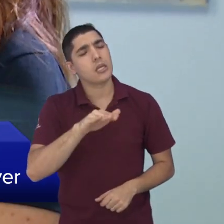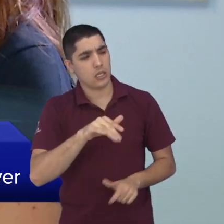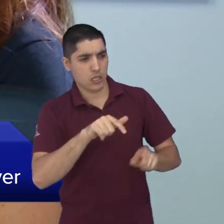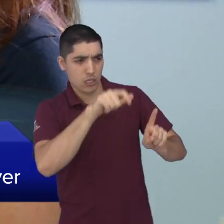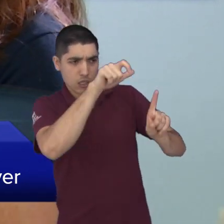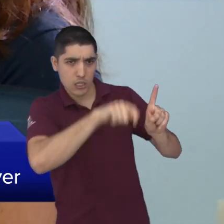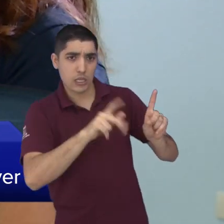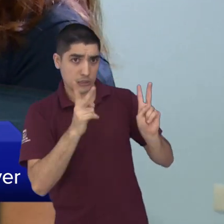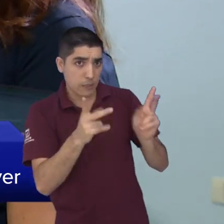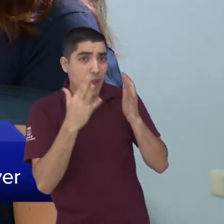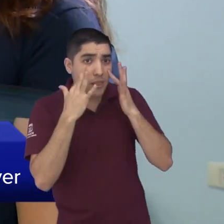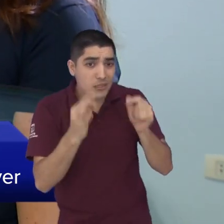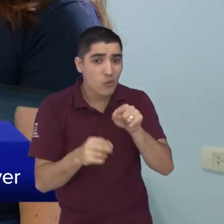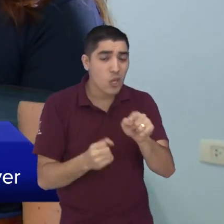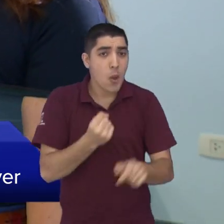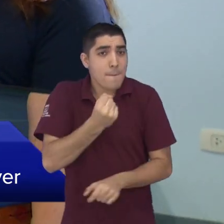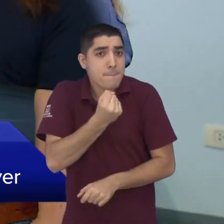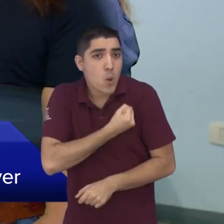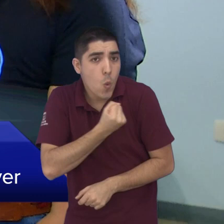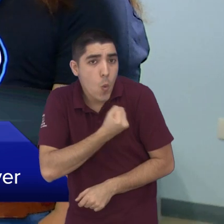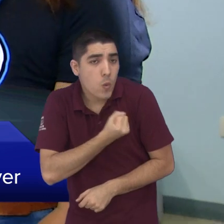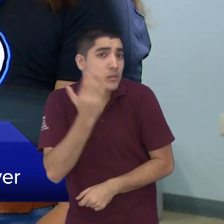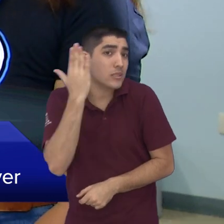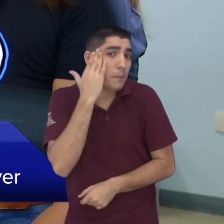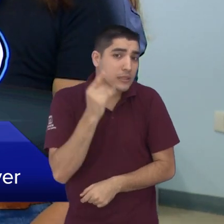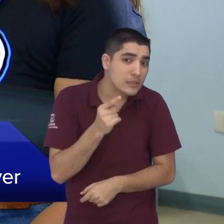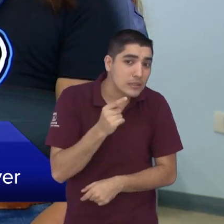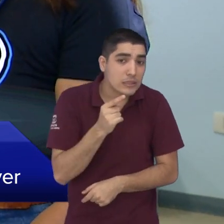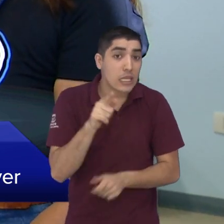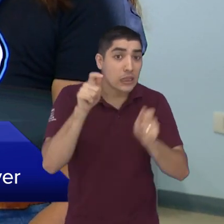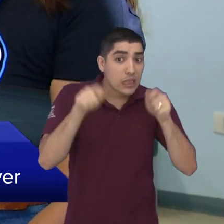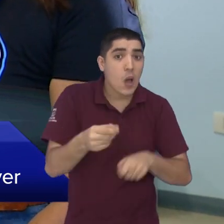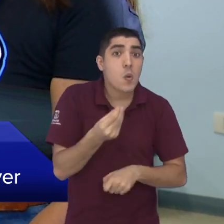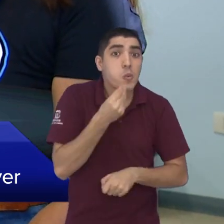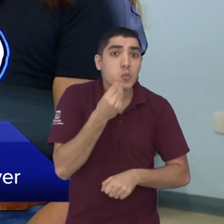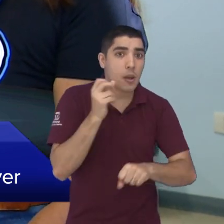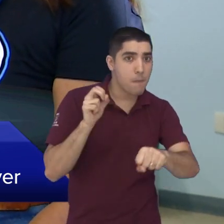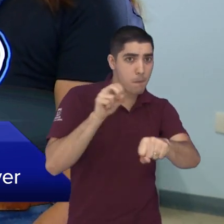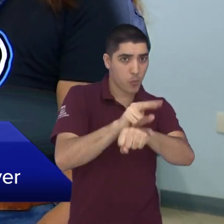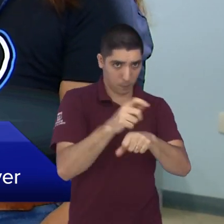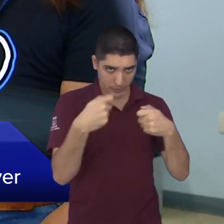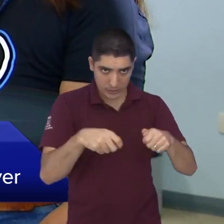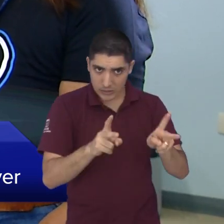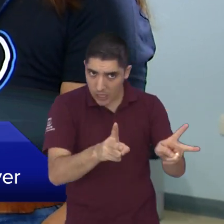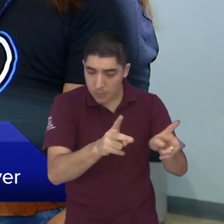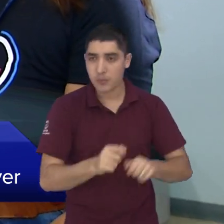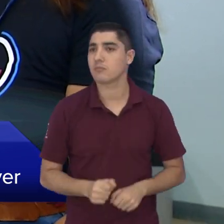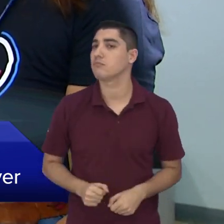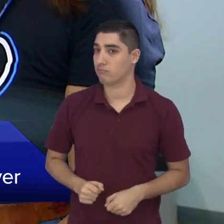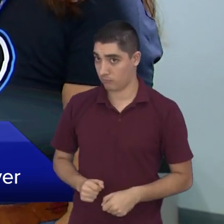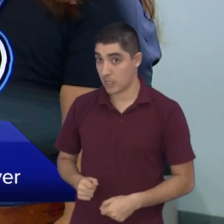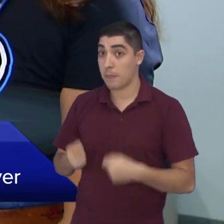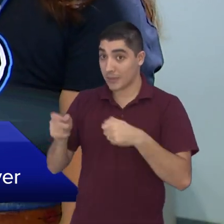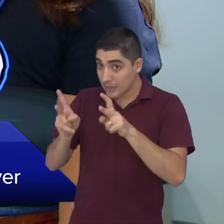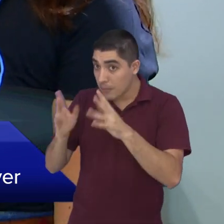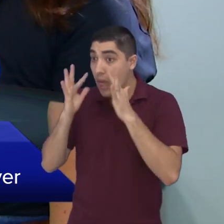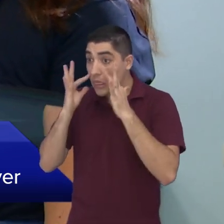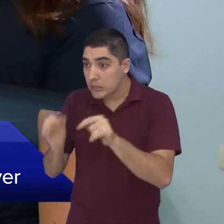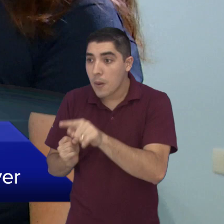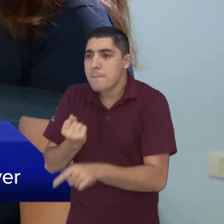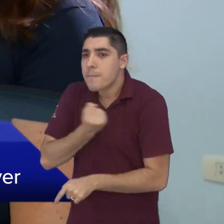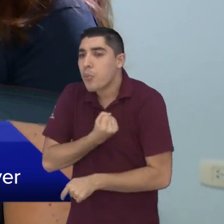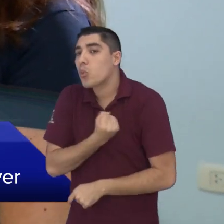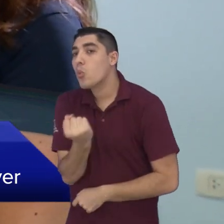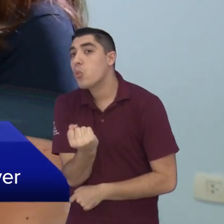importante que o aluno se atente a nota de corte a posição que ele tá para ter mais chance de conseguir a vaga pela lista de espera sim é